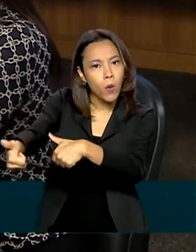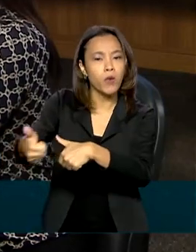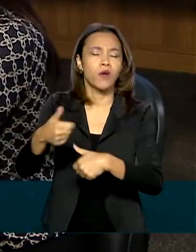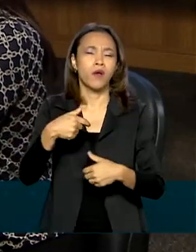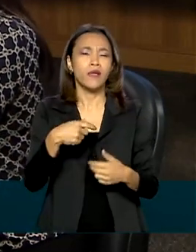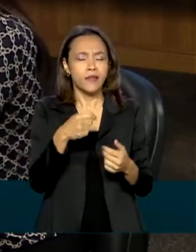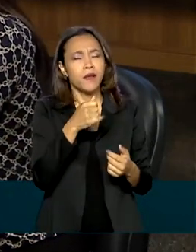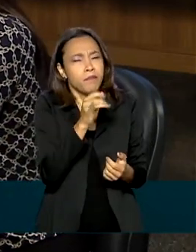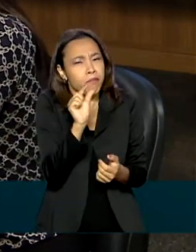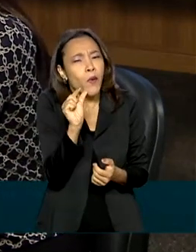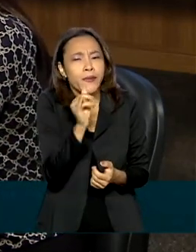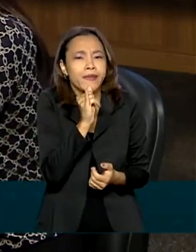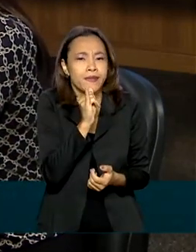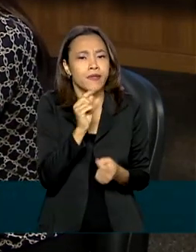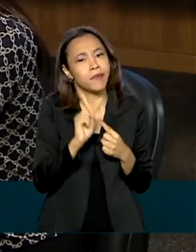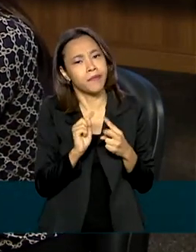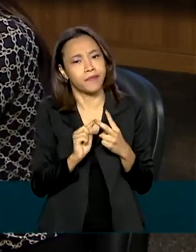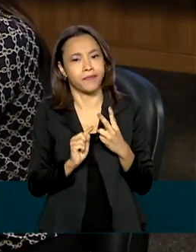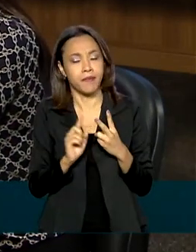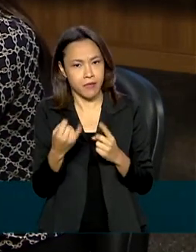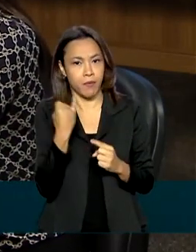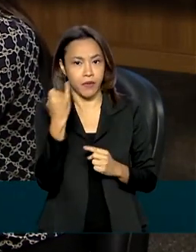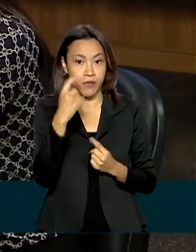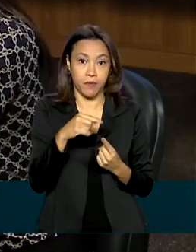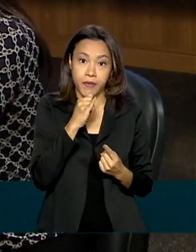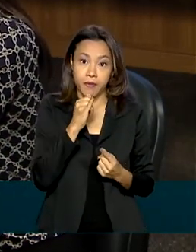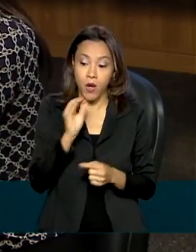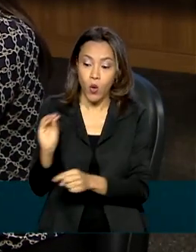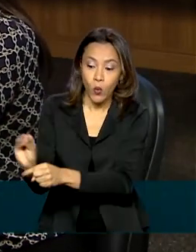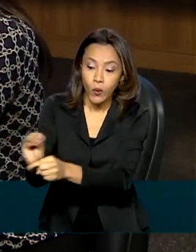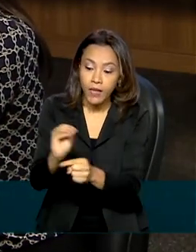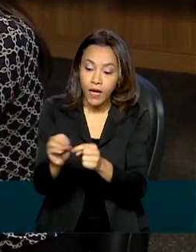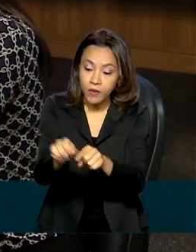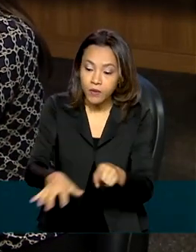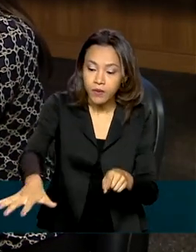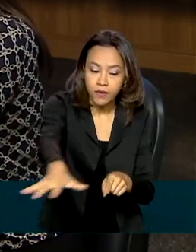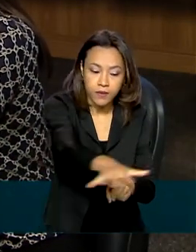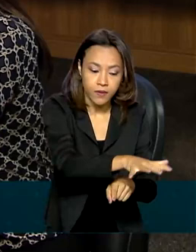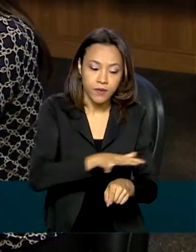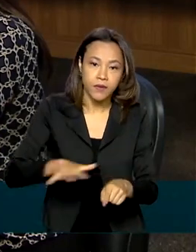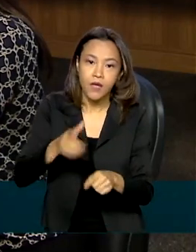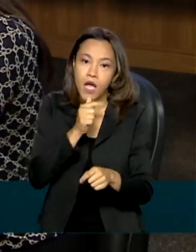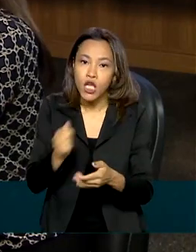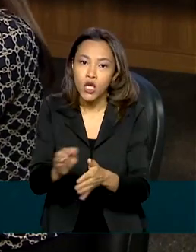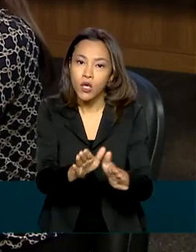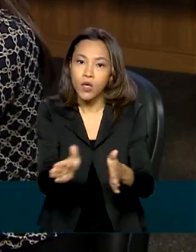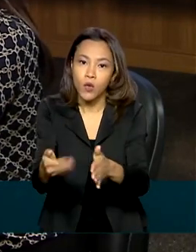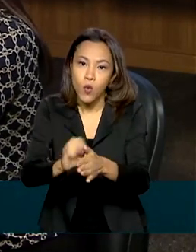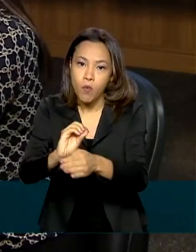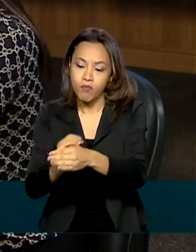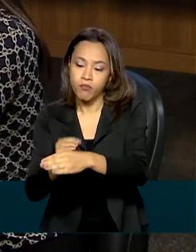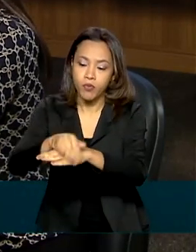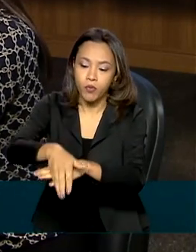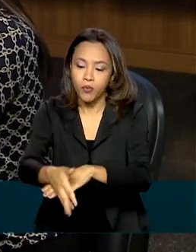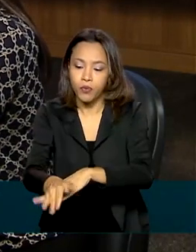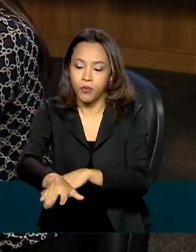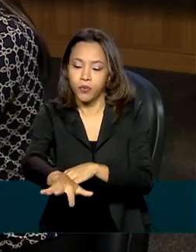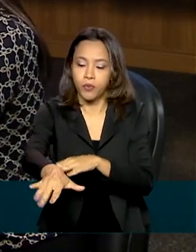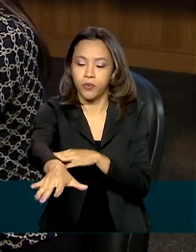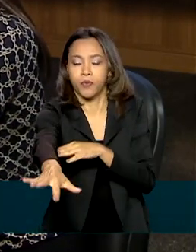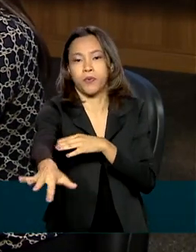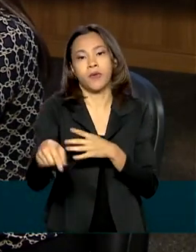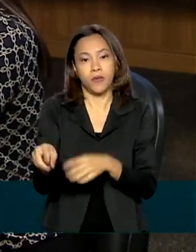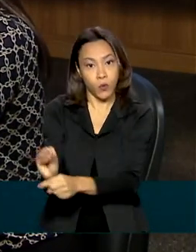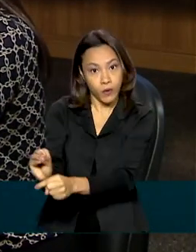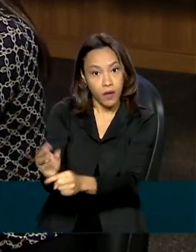poucos exemplos mais importantes a o cuidado com a reserva legal o cuidado quase nascentes Que importante para produzir água